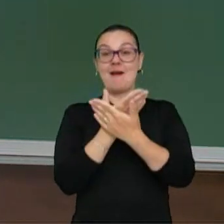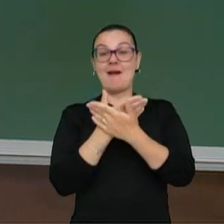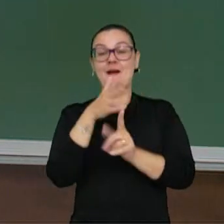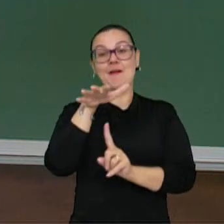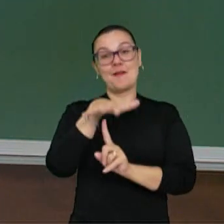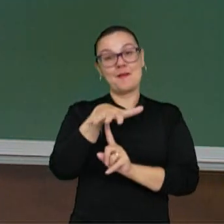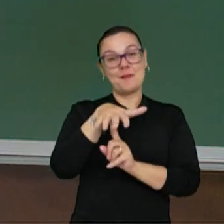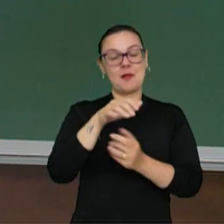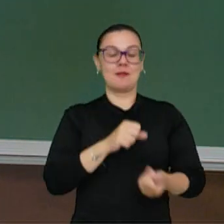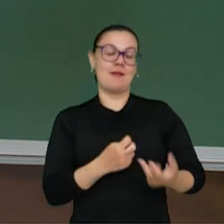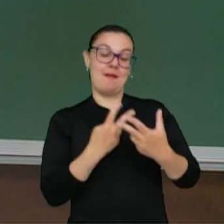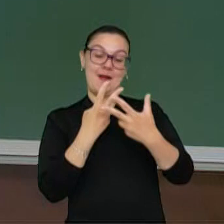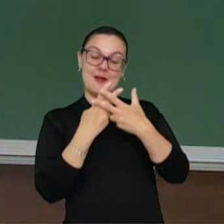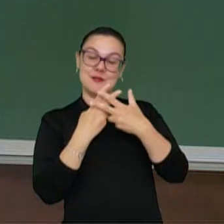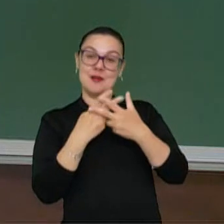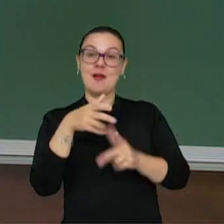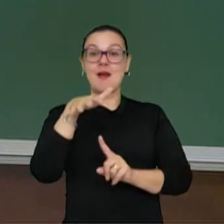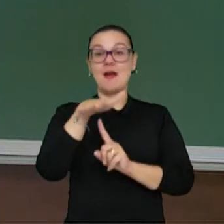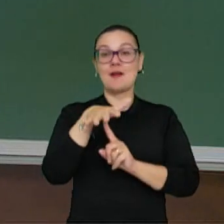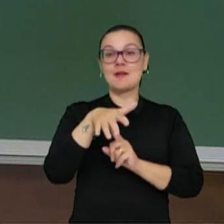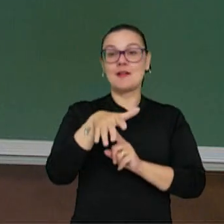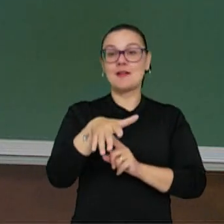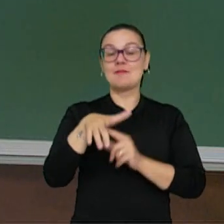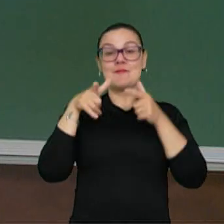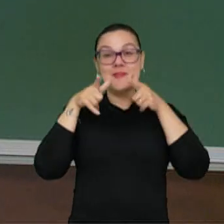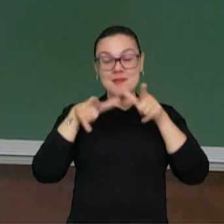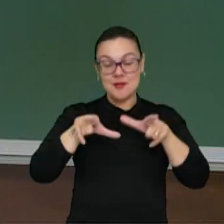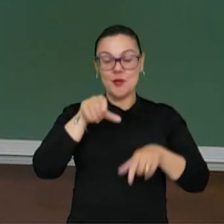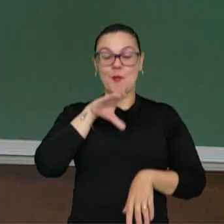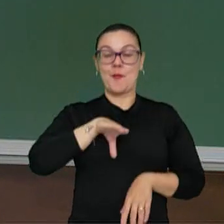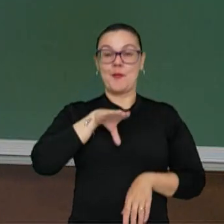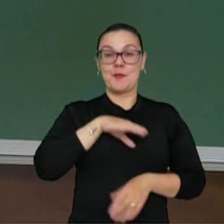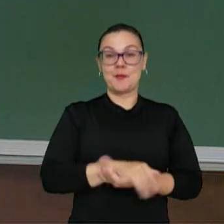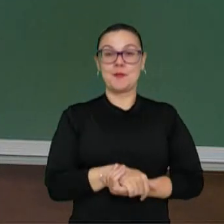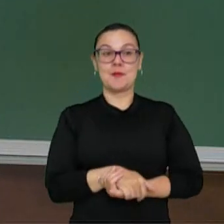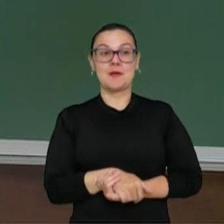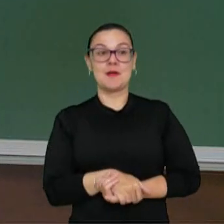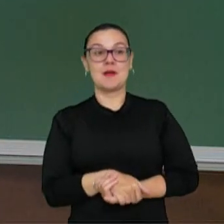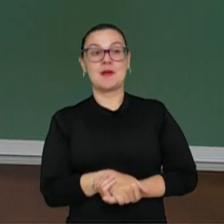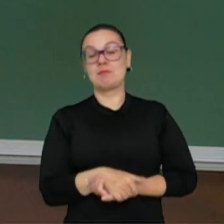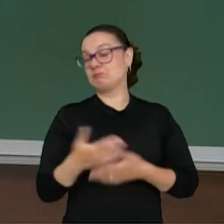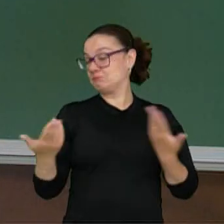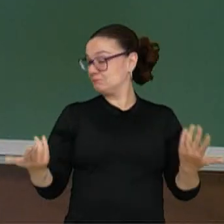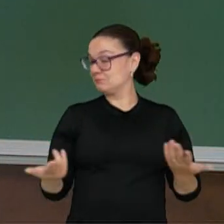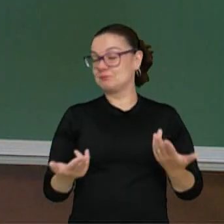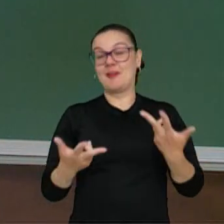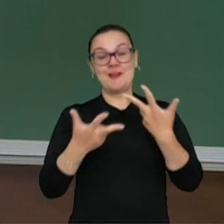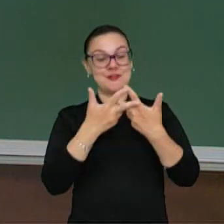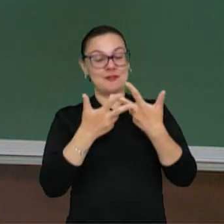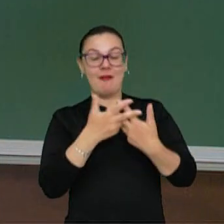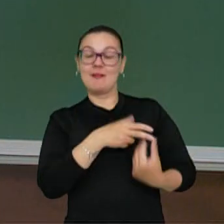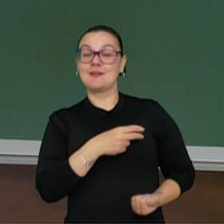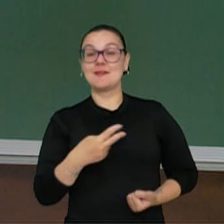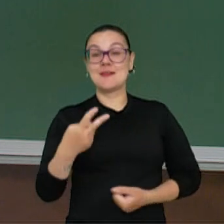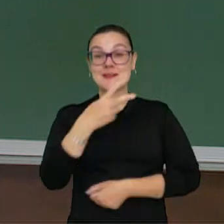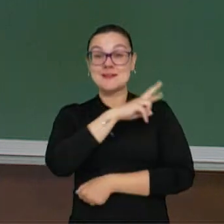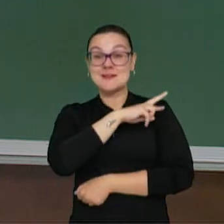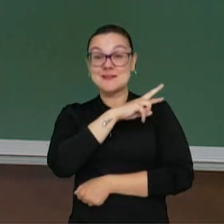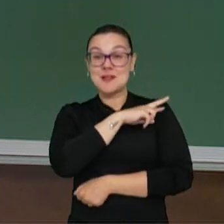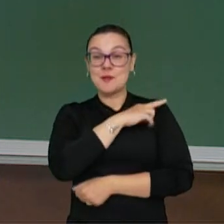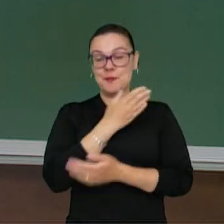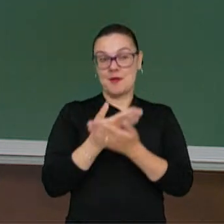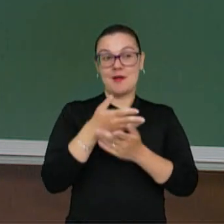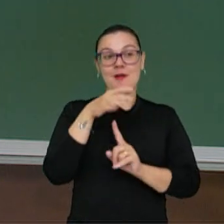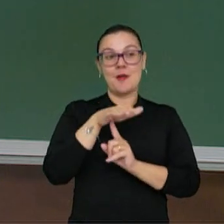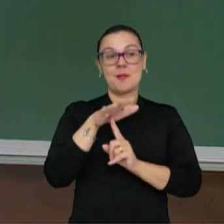Paraná, hashtag Aula Paraná Língua Portuguesa, hashtag Segunda Série Aula Paraná. Põe lá uma hashtag legal